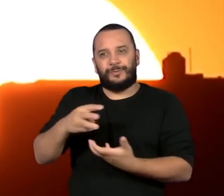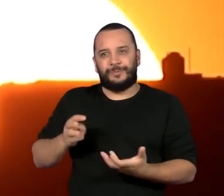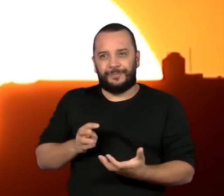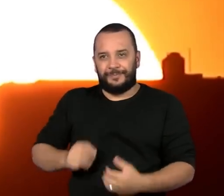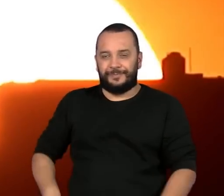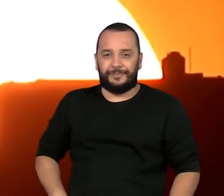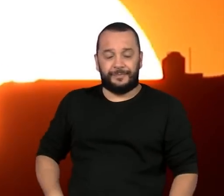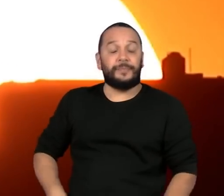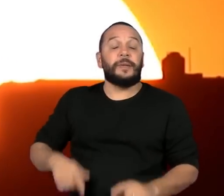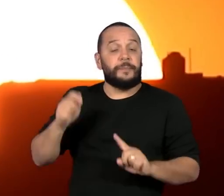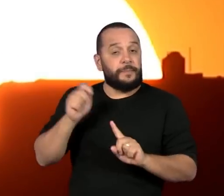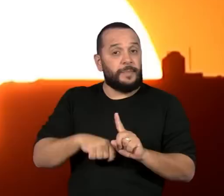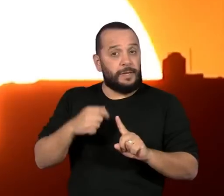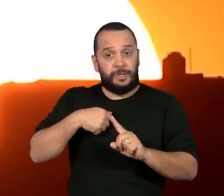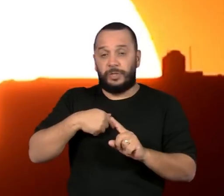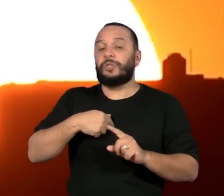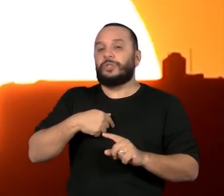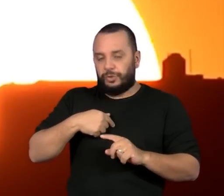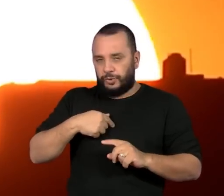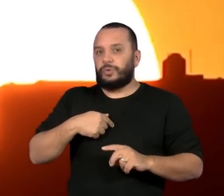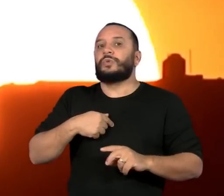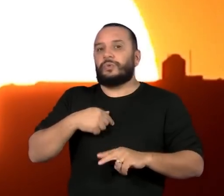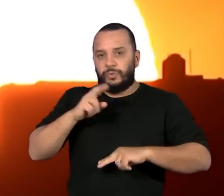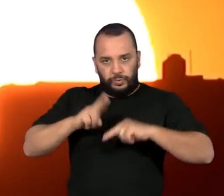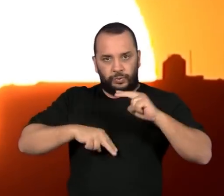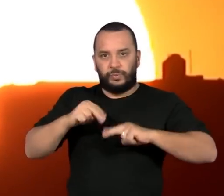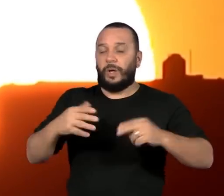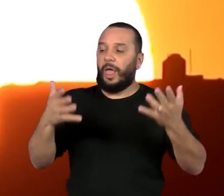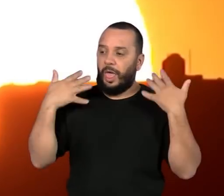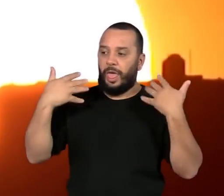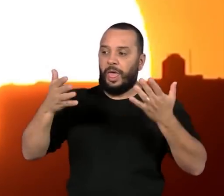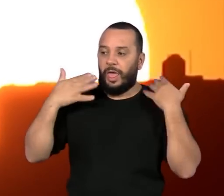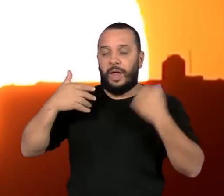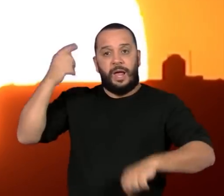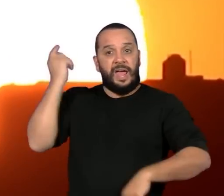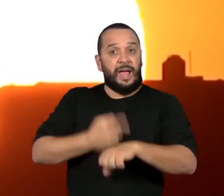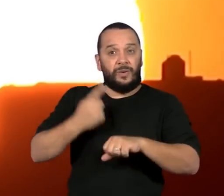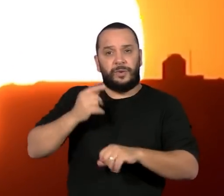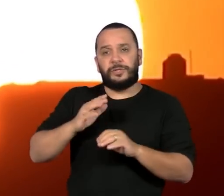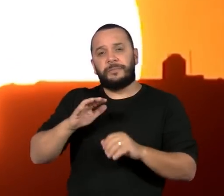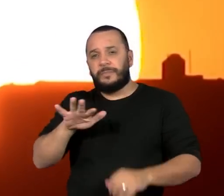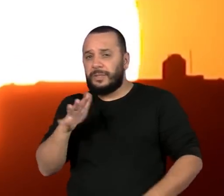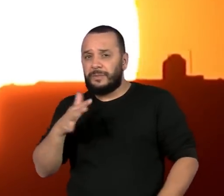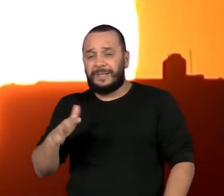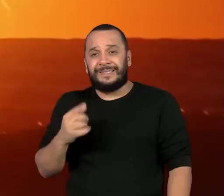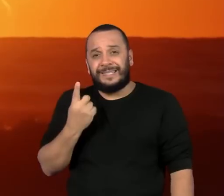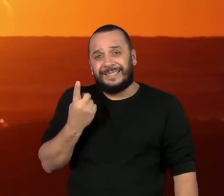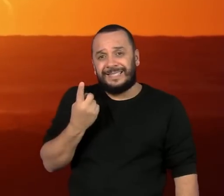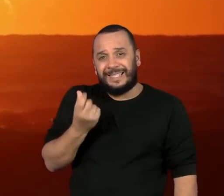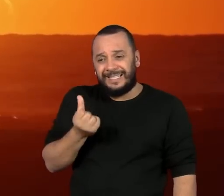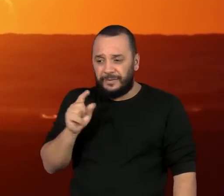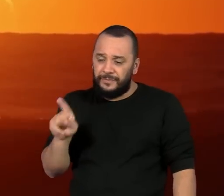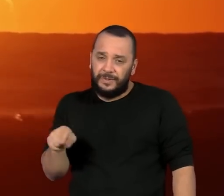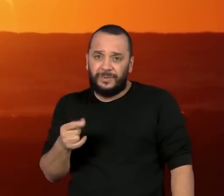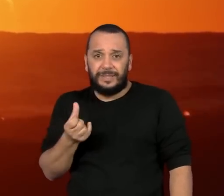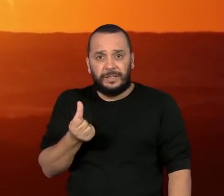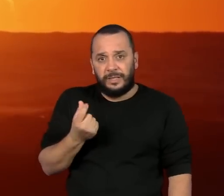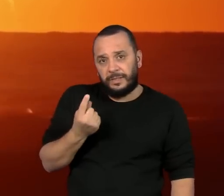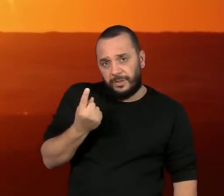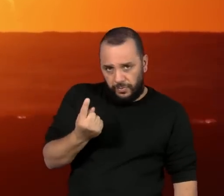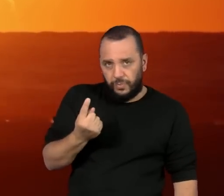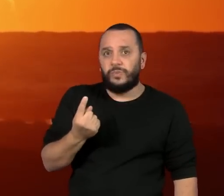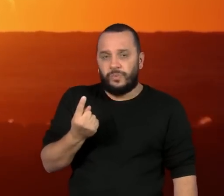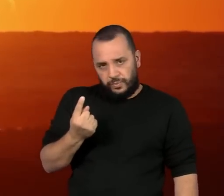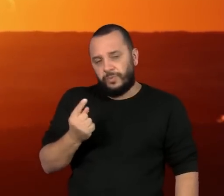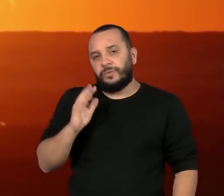foi o mês mais quente da história, temperatura média de 16,51 graus Celsius, segundo o